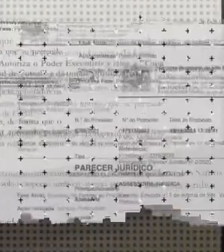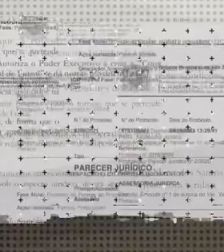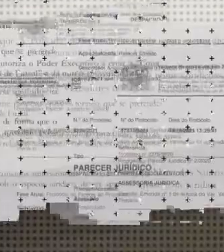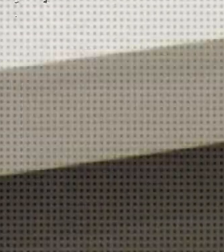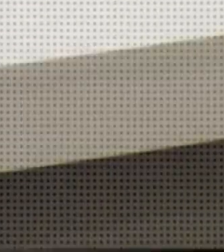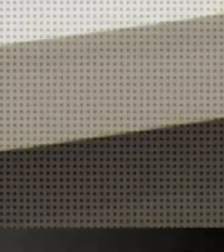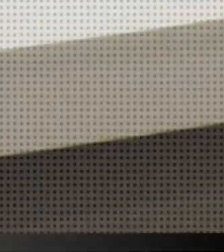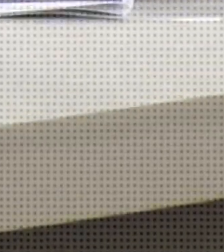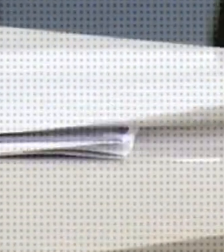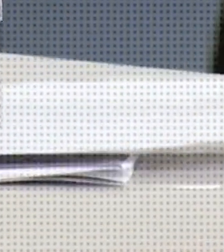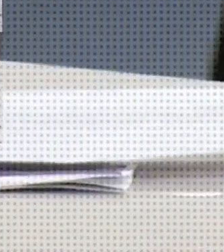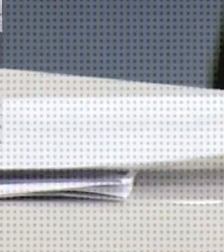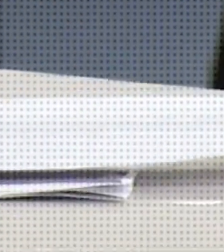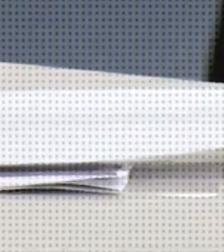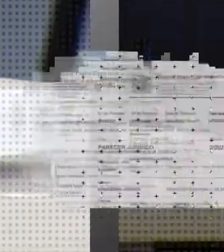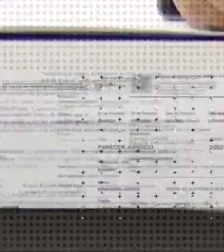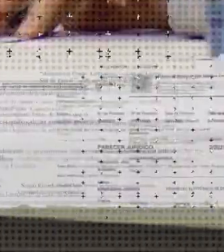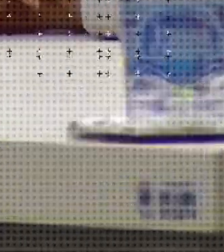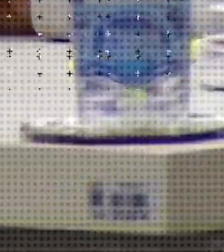é